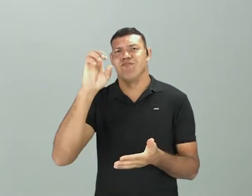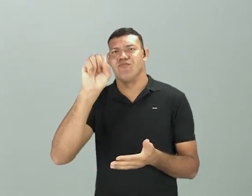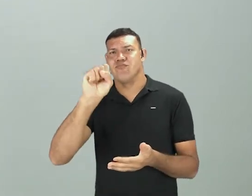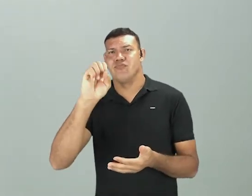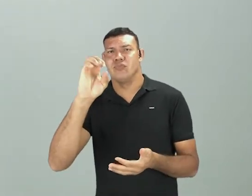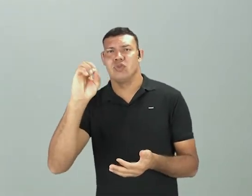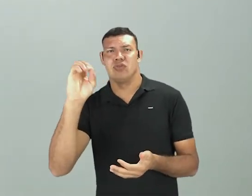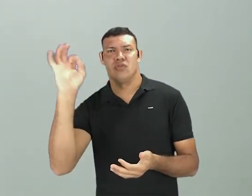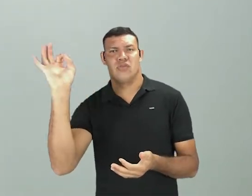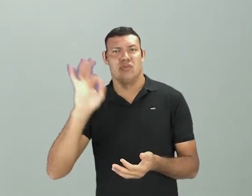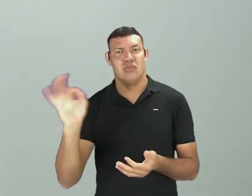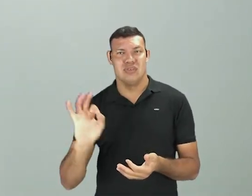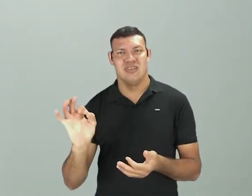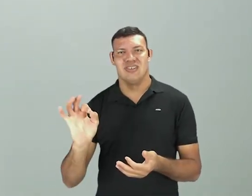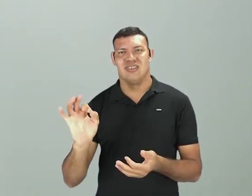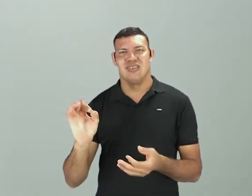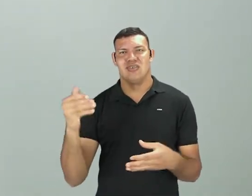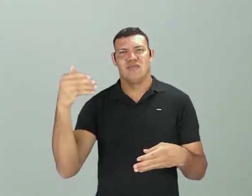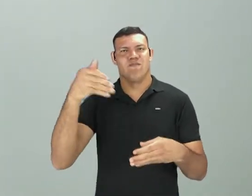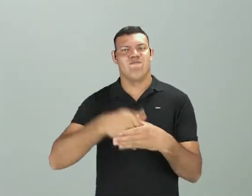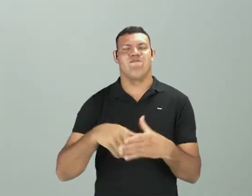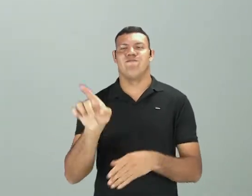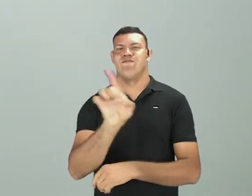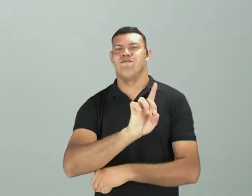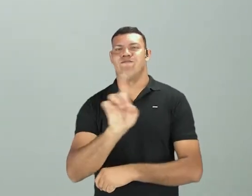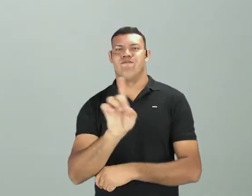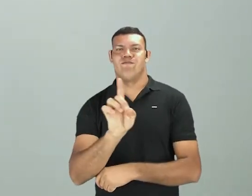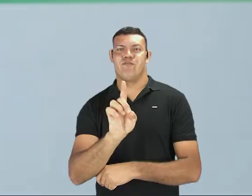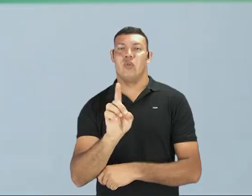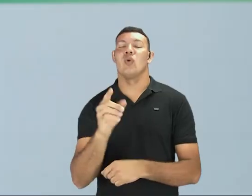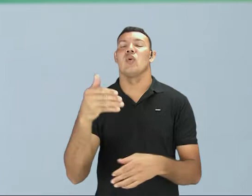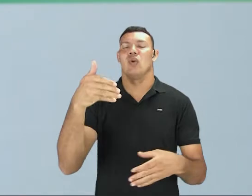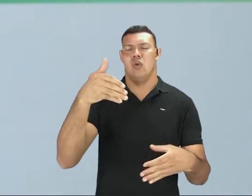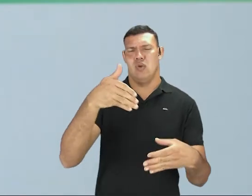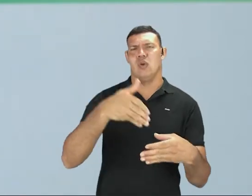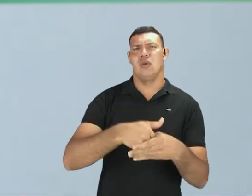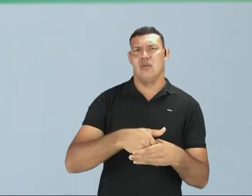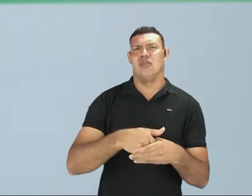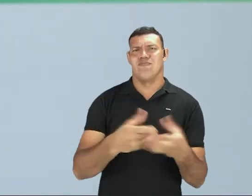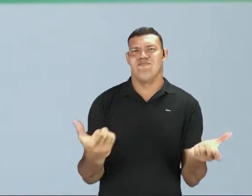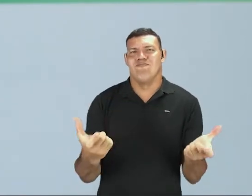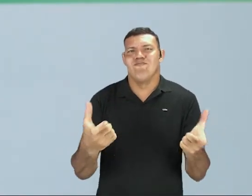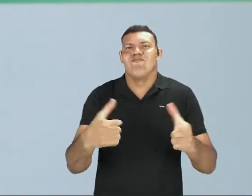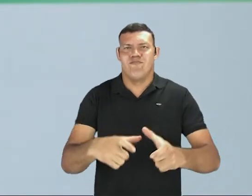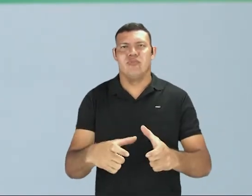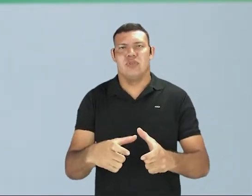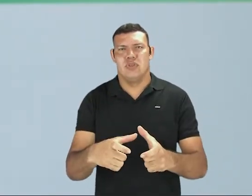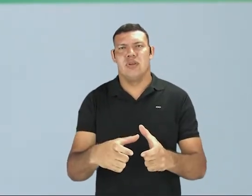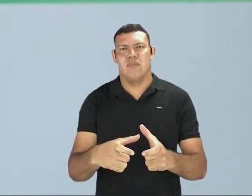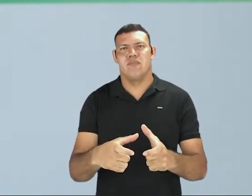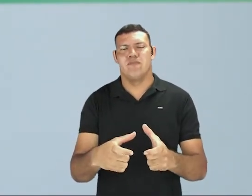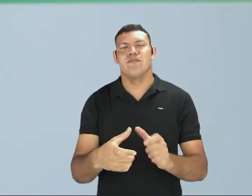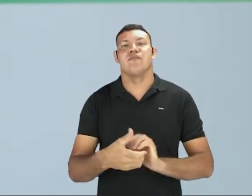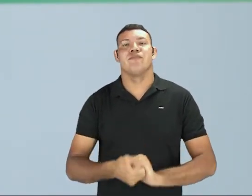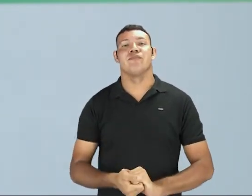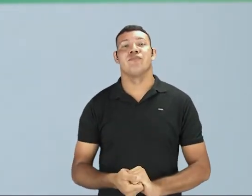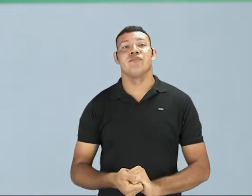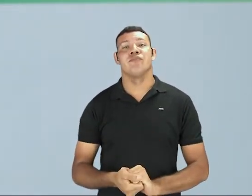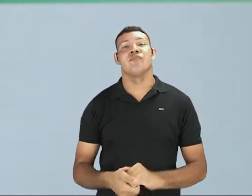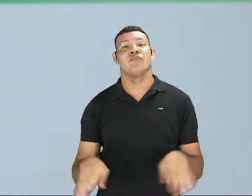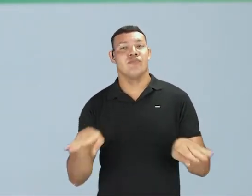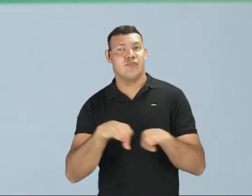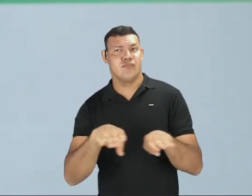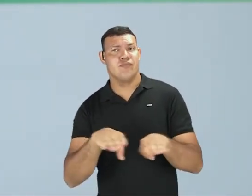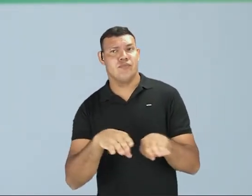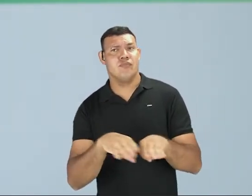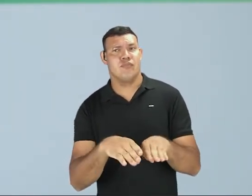da população brasileira não votava. Então, esse voto, ele ficou contido aí na mão de poucas pessoas, né? E também a